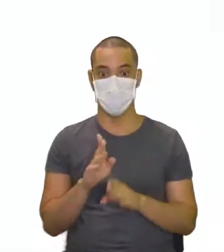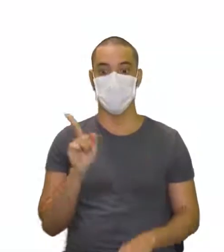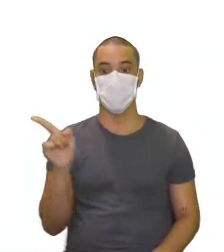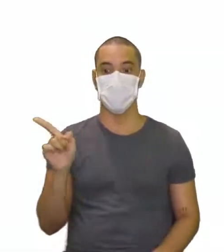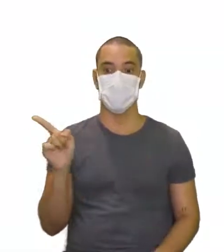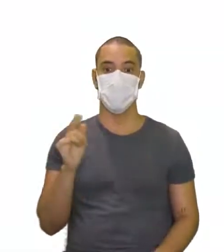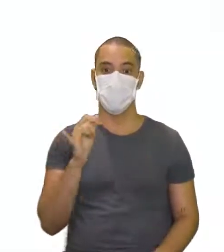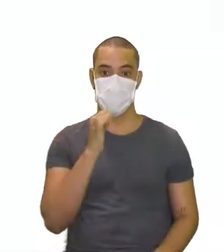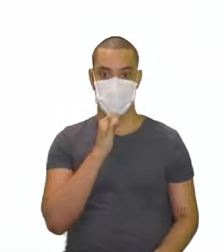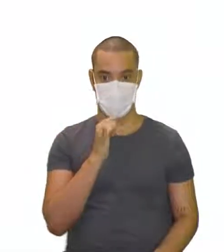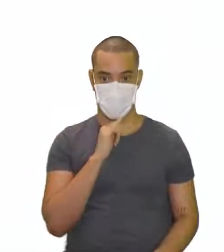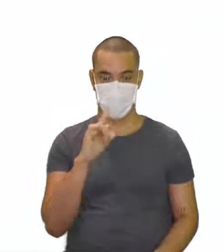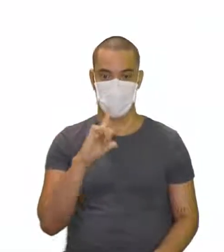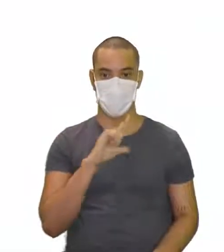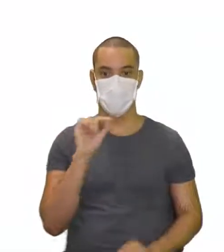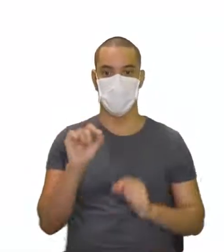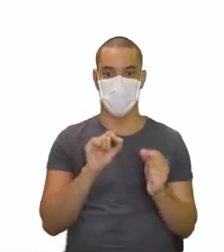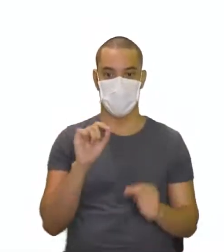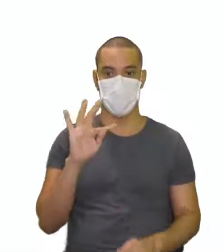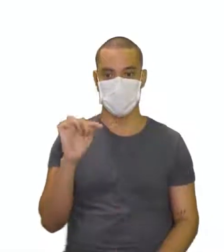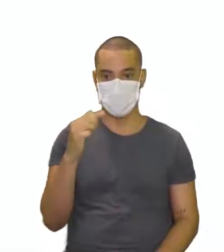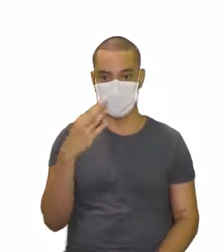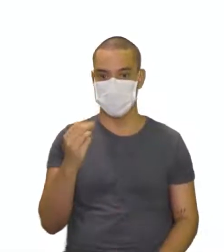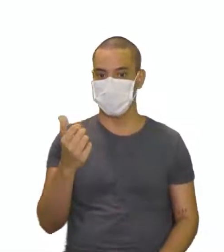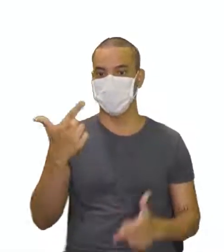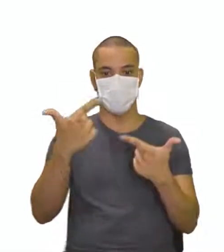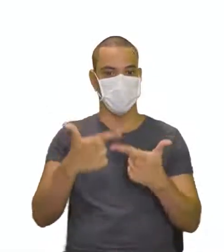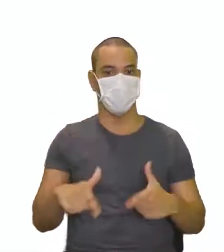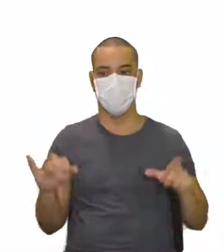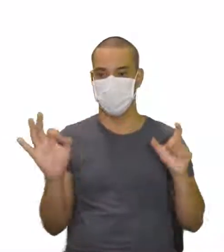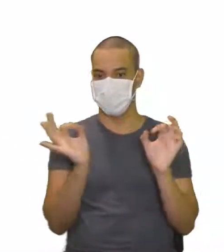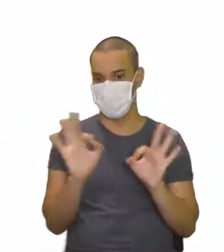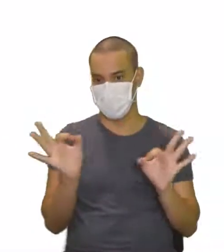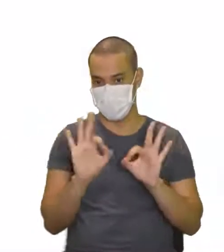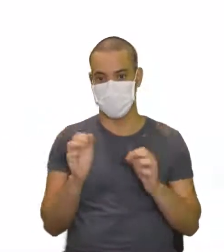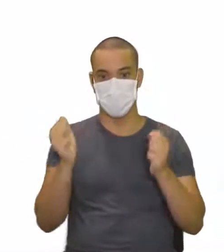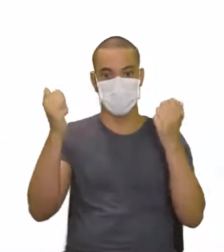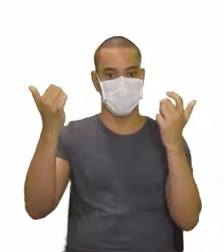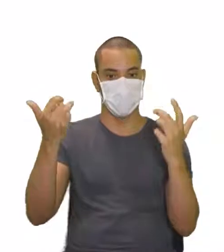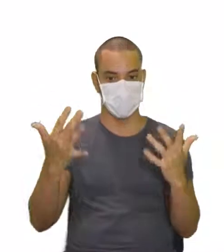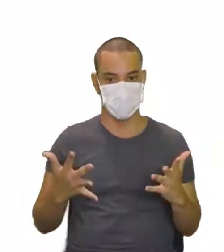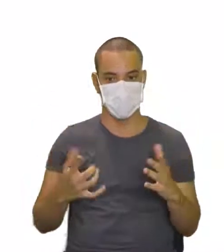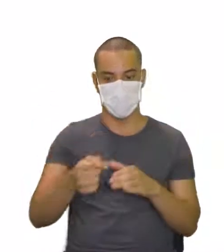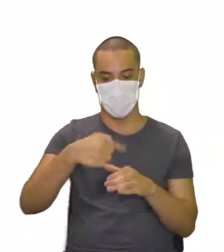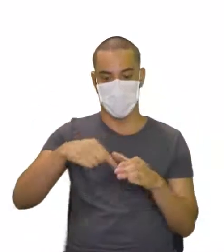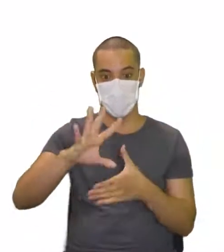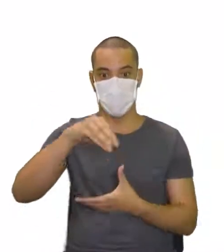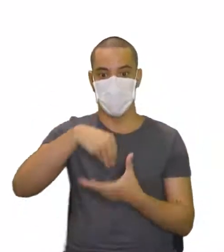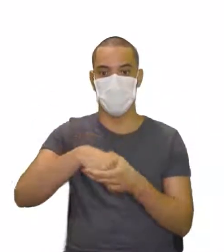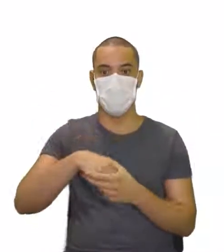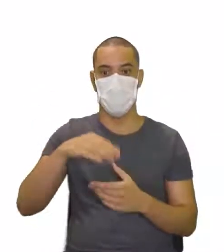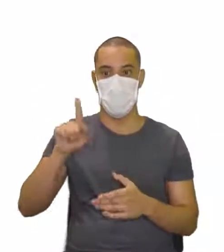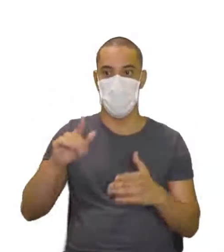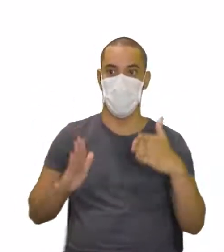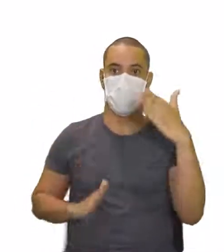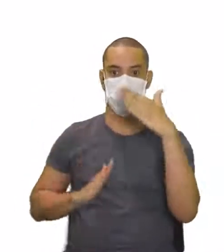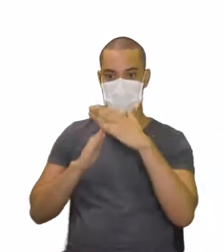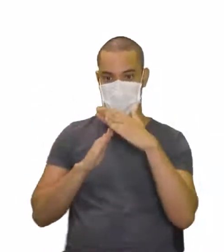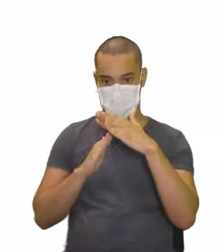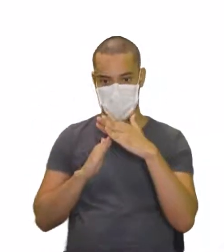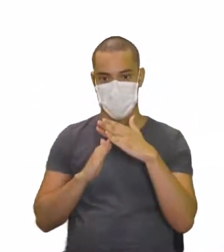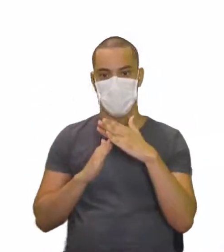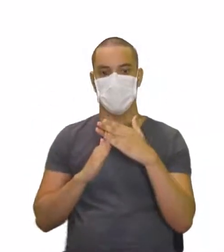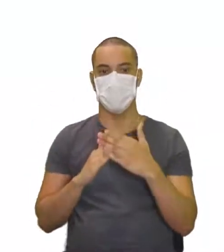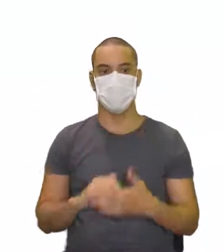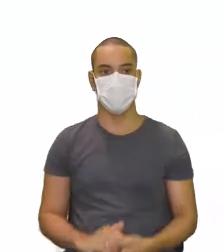caso, a tensão aqui ela é nula. E a gente fala que a corrente que atravessa o circuito é a corrente máxima, certo? E